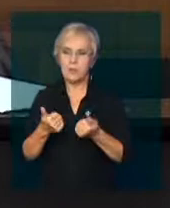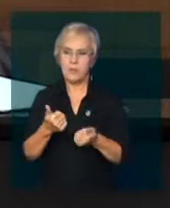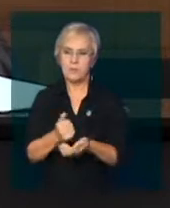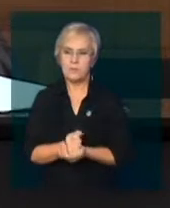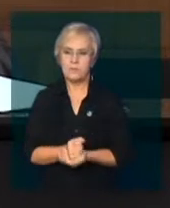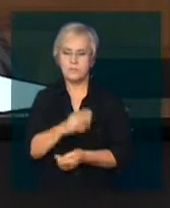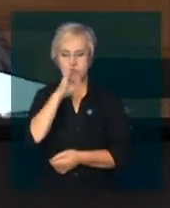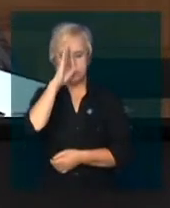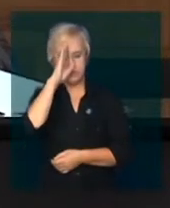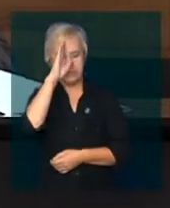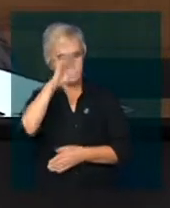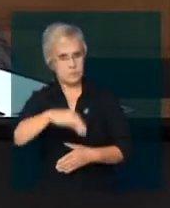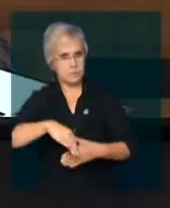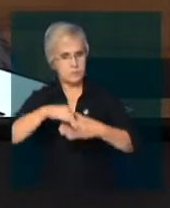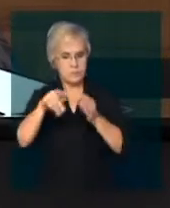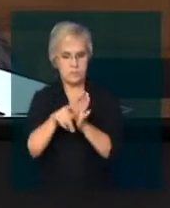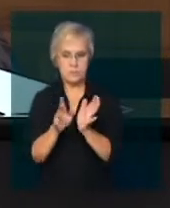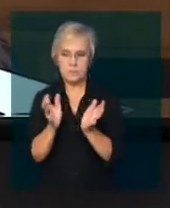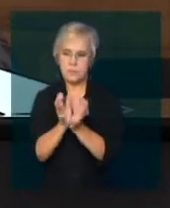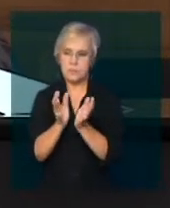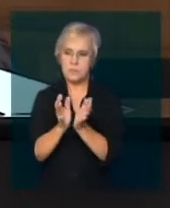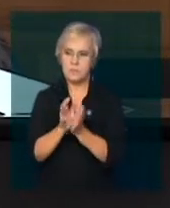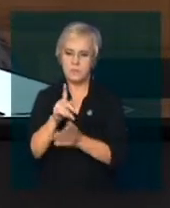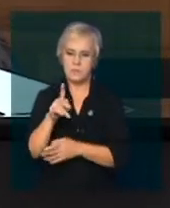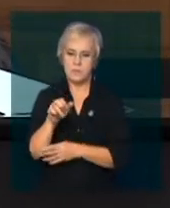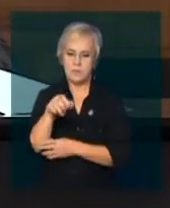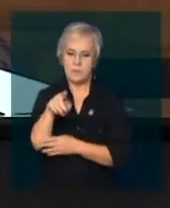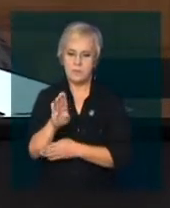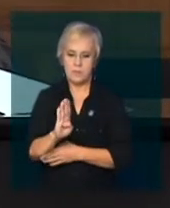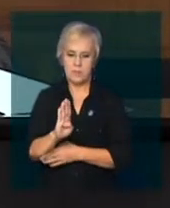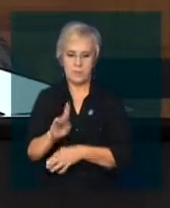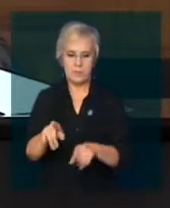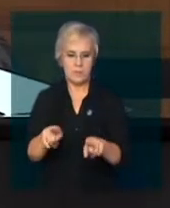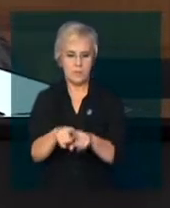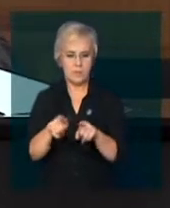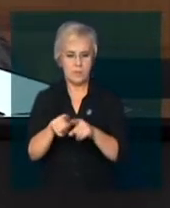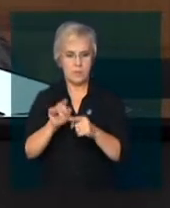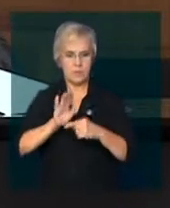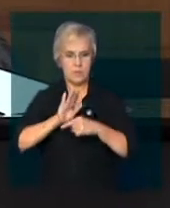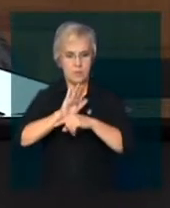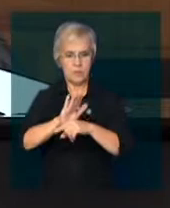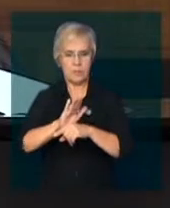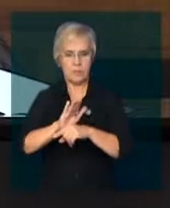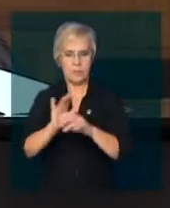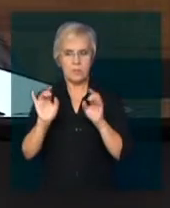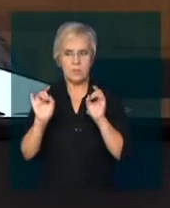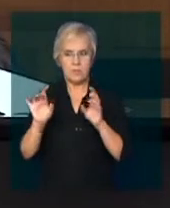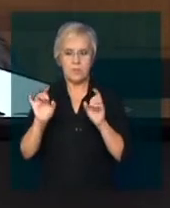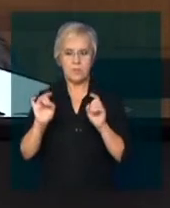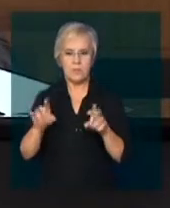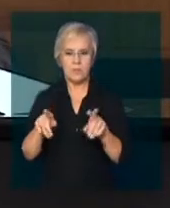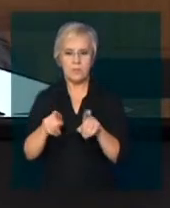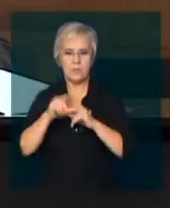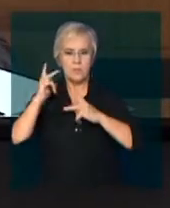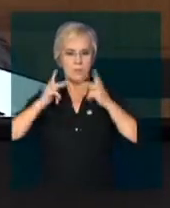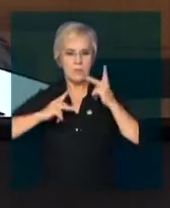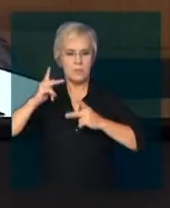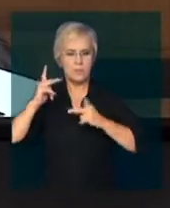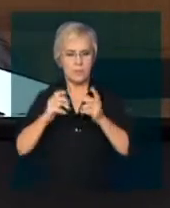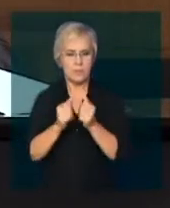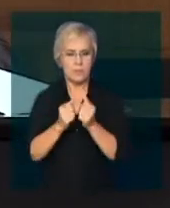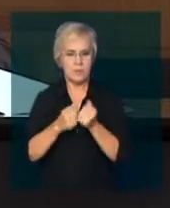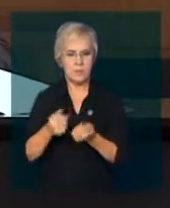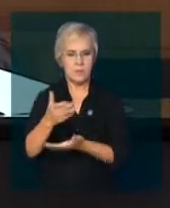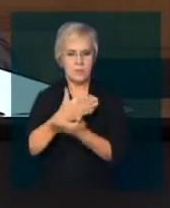principais lideranças do meu partido, o PSDB, apresentam este mês na Comissão Especial de Reforma Política, relatada pelo